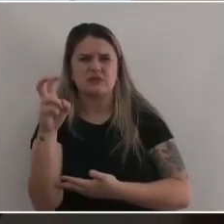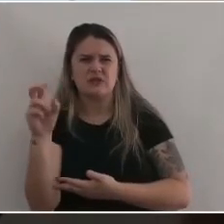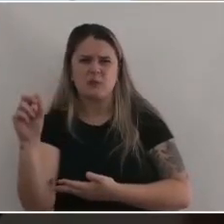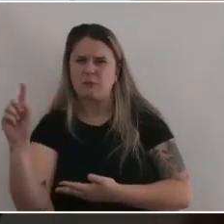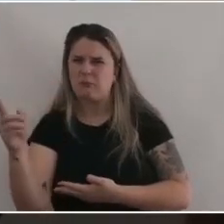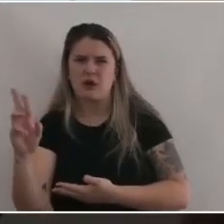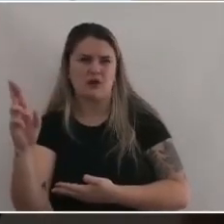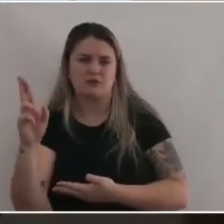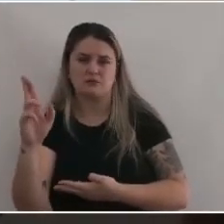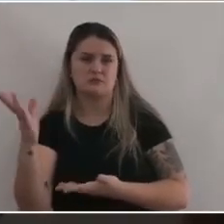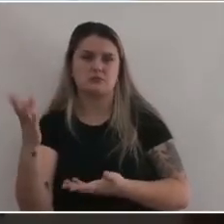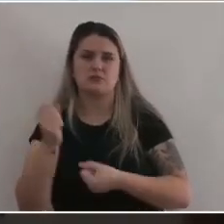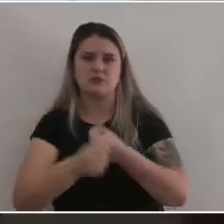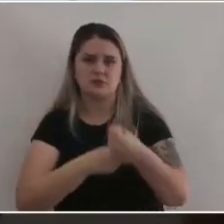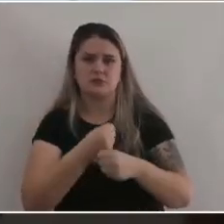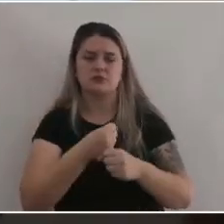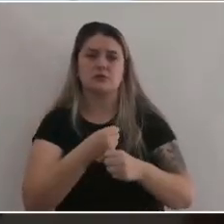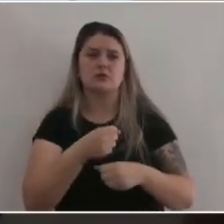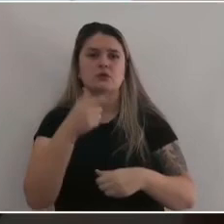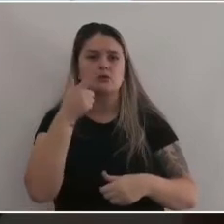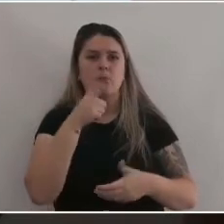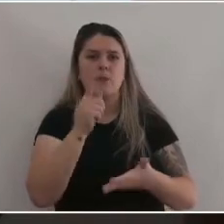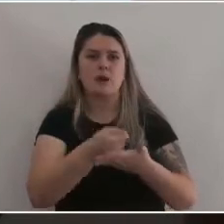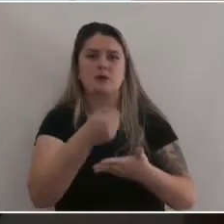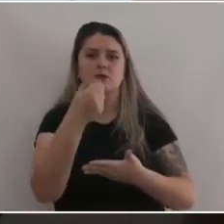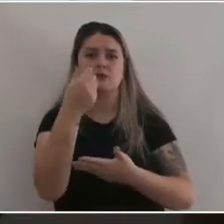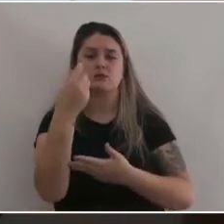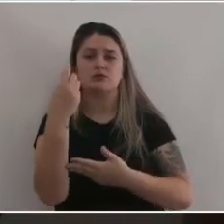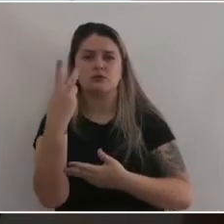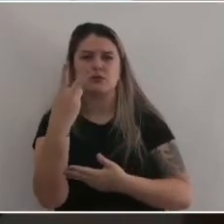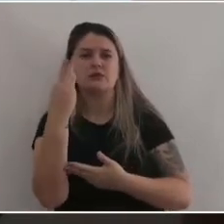4.546.500 para o ano. O realizado foi R$